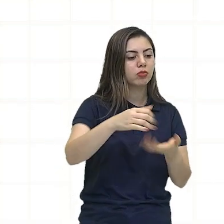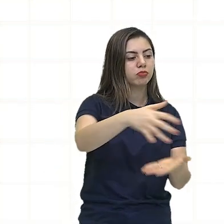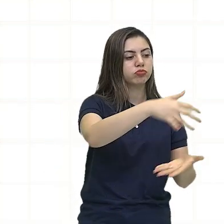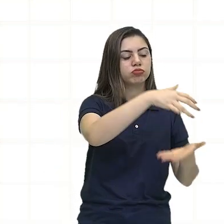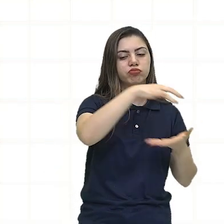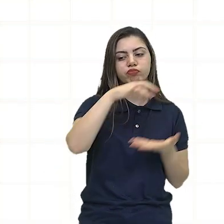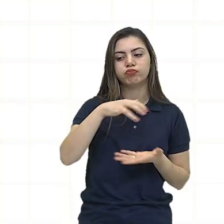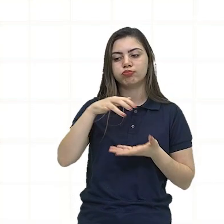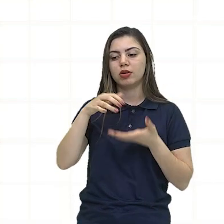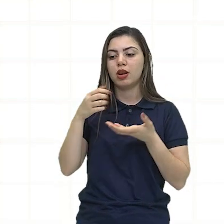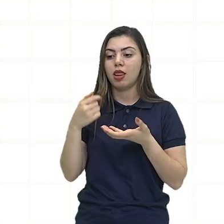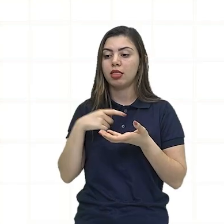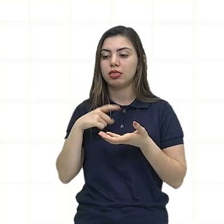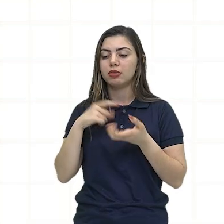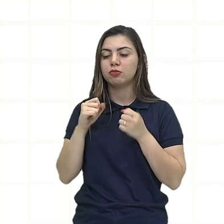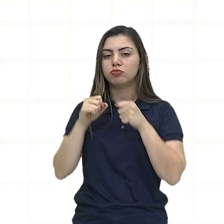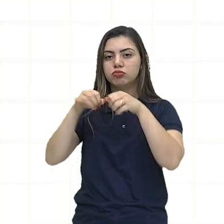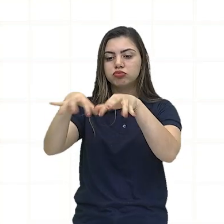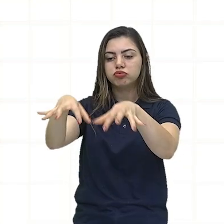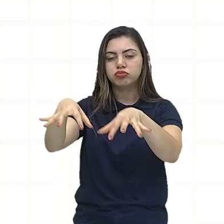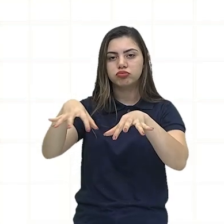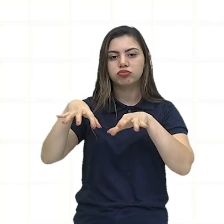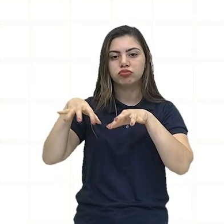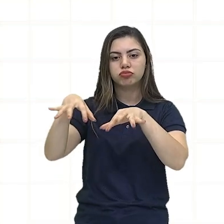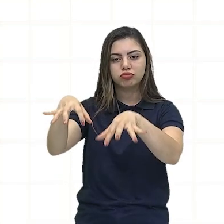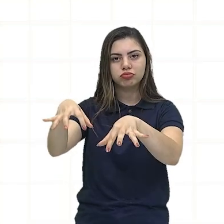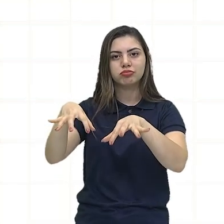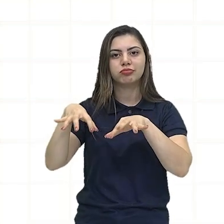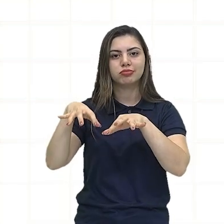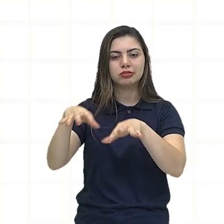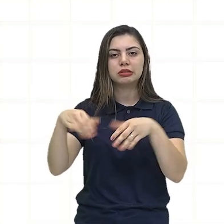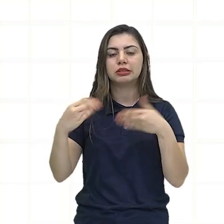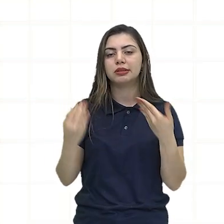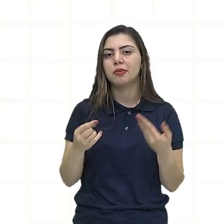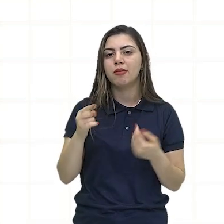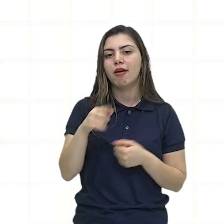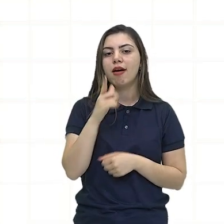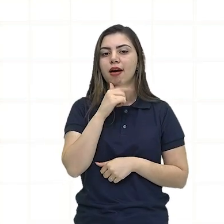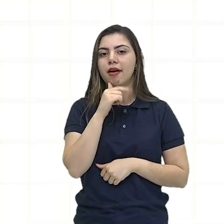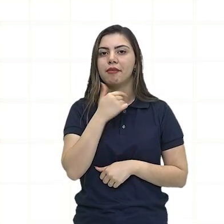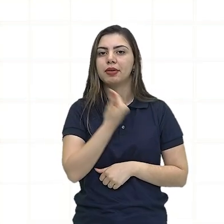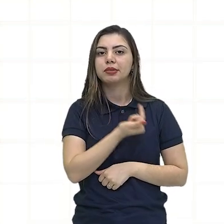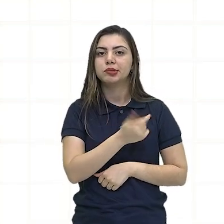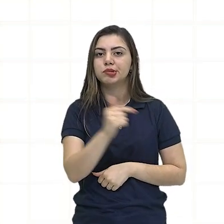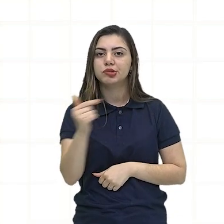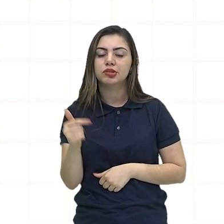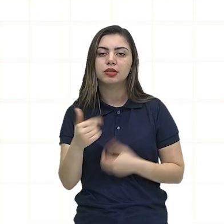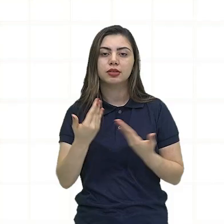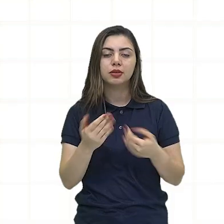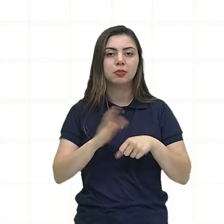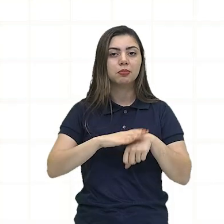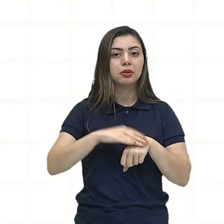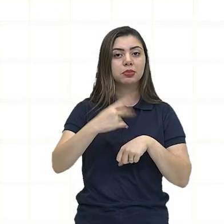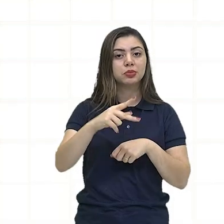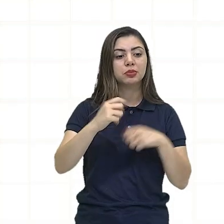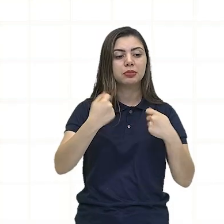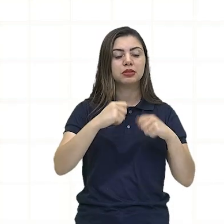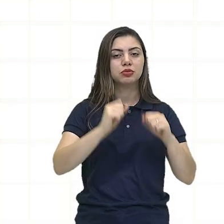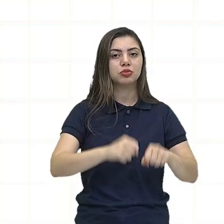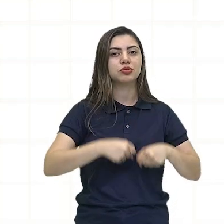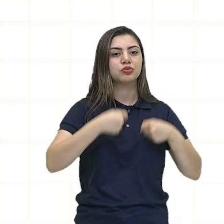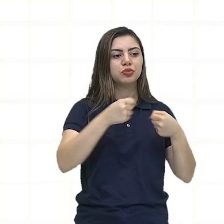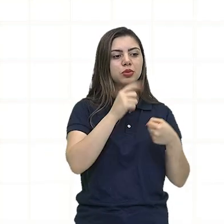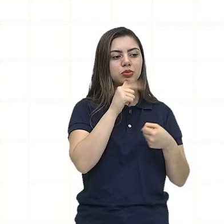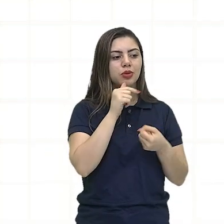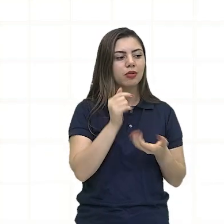água artificial, mas é que é uma água que você está levando que não existia lá de forma natural. Você precisou levar